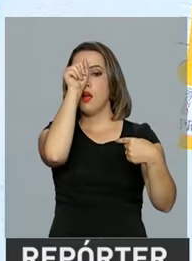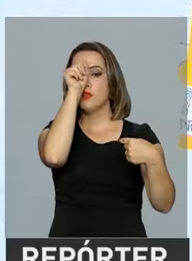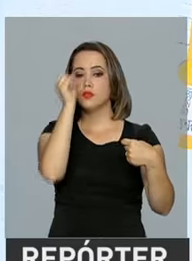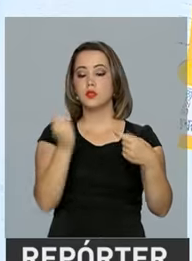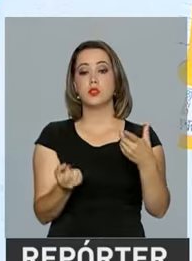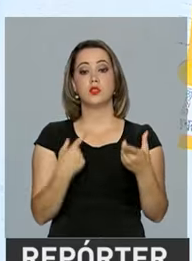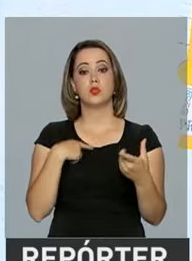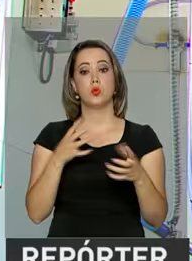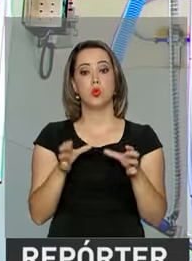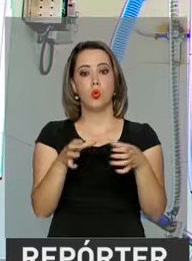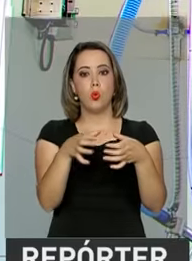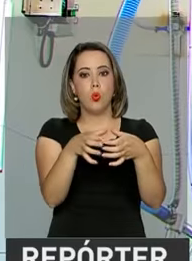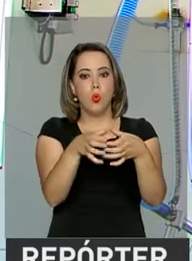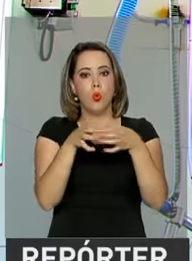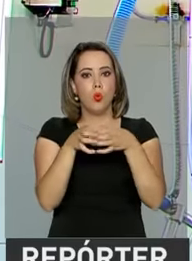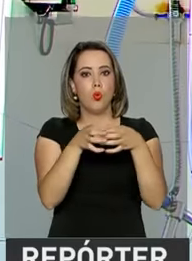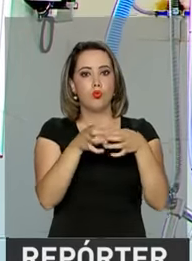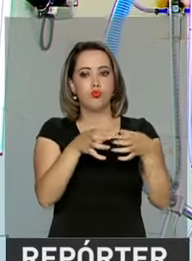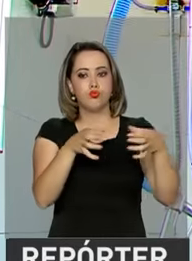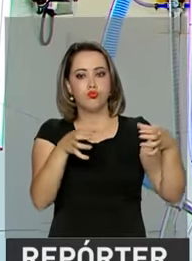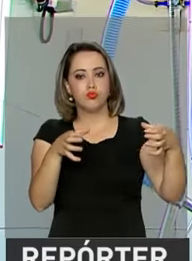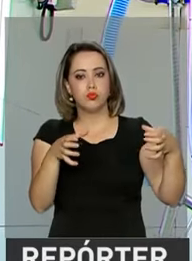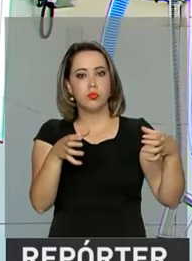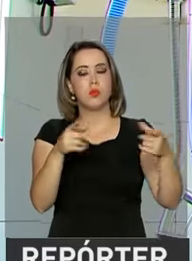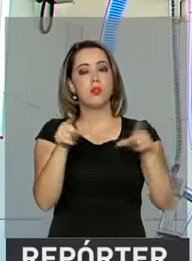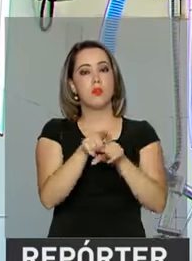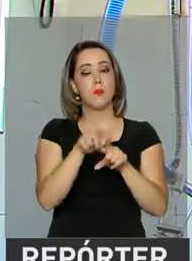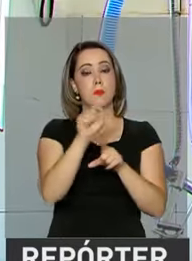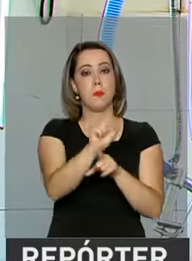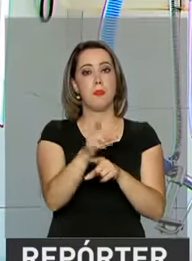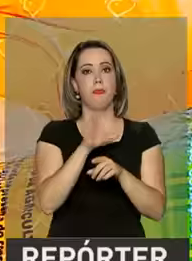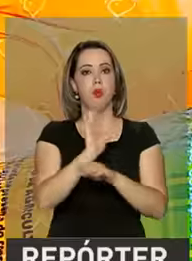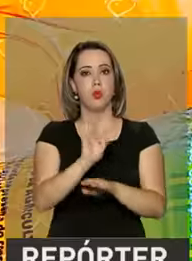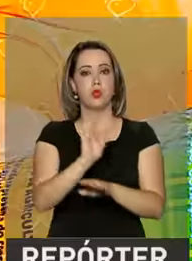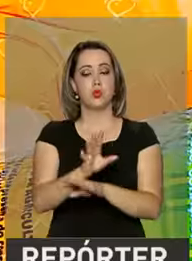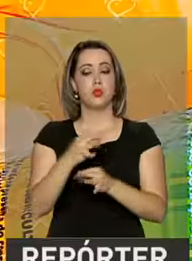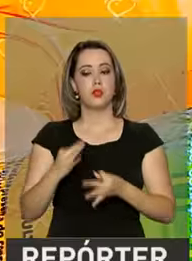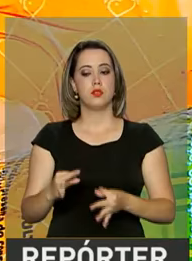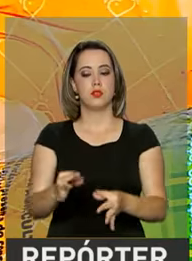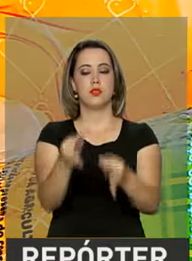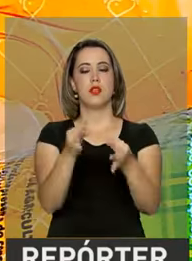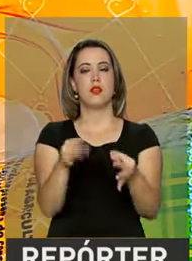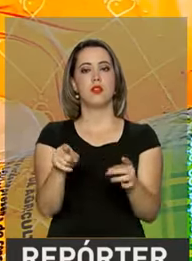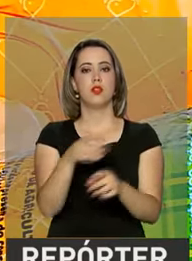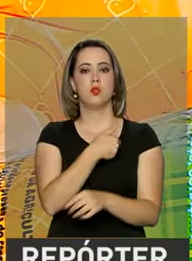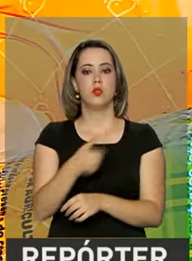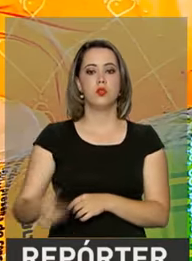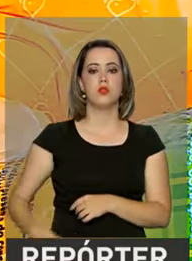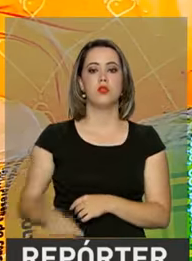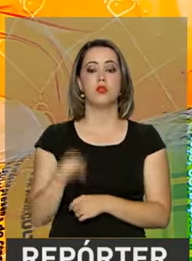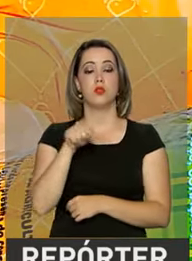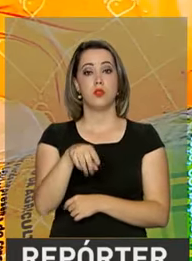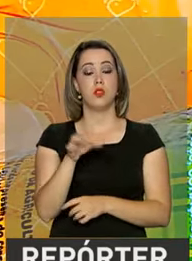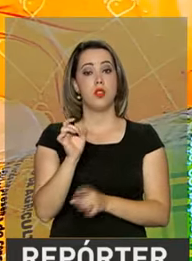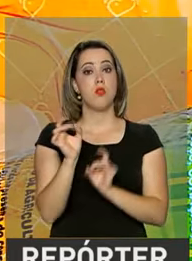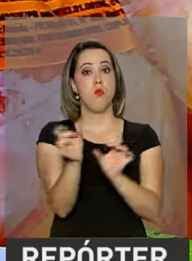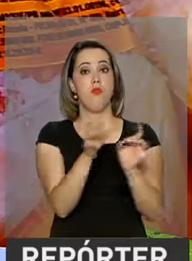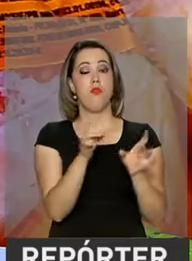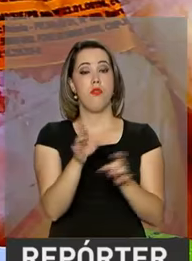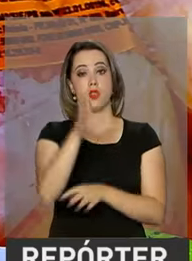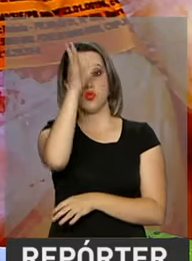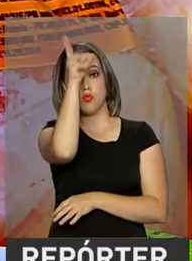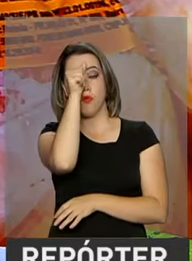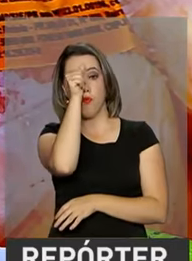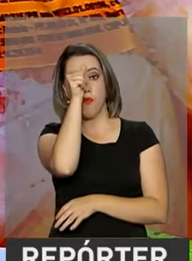uma cooperativa com apoio técnico do governo. Os criadores produzem o frango caipira e a cooperativa é responsável